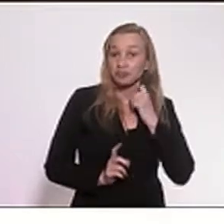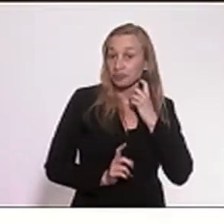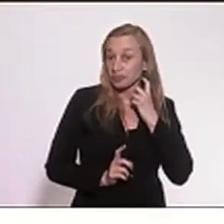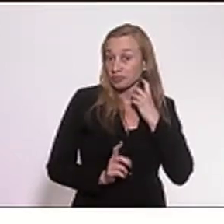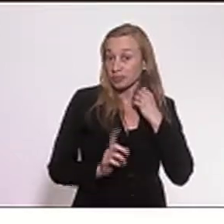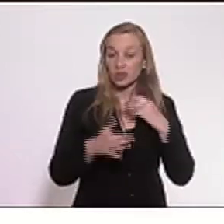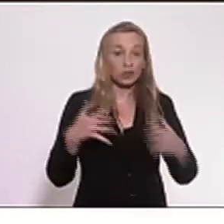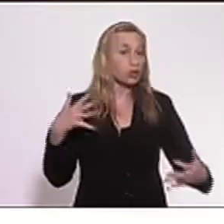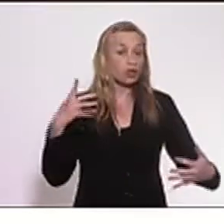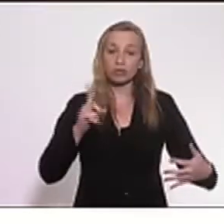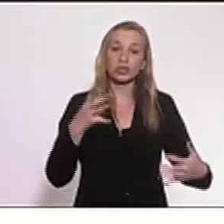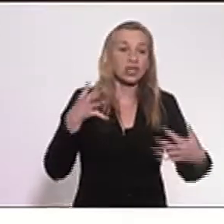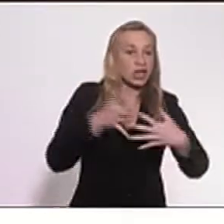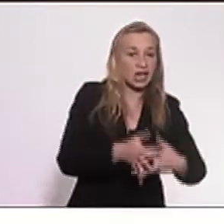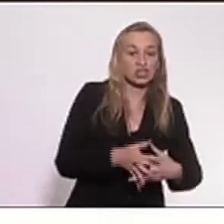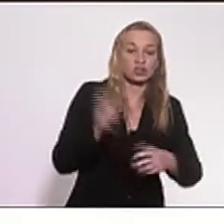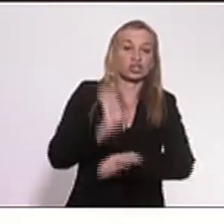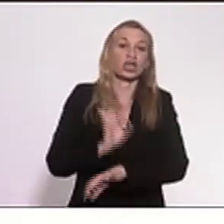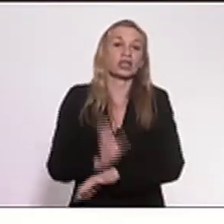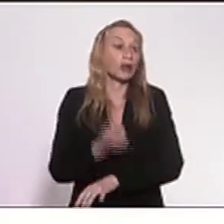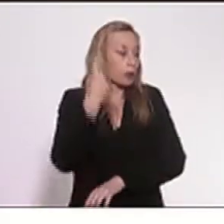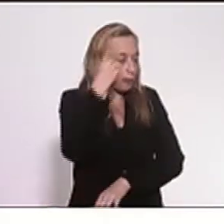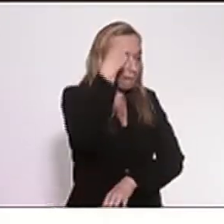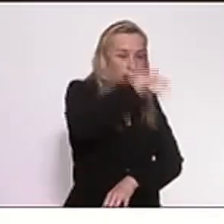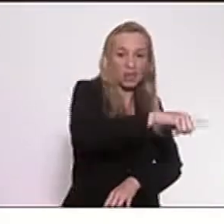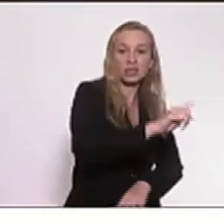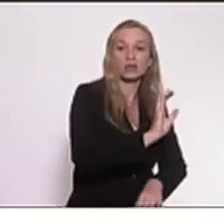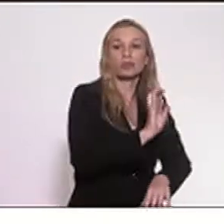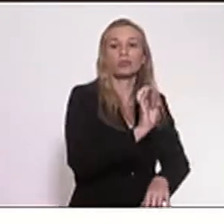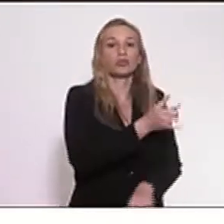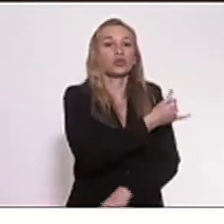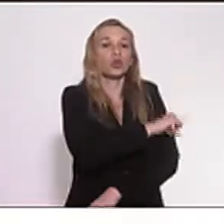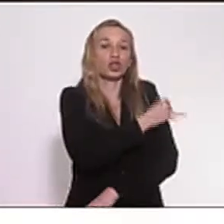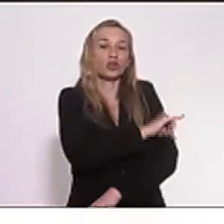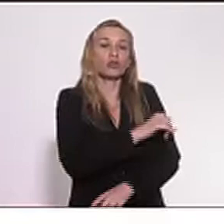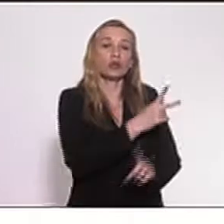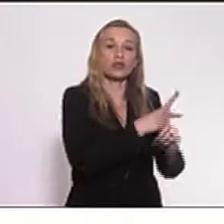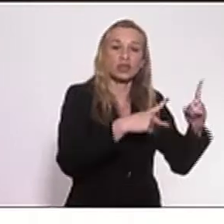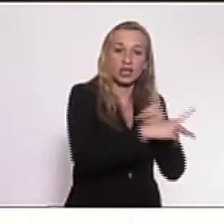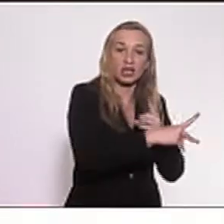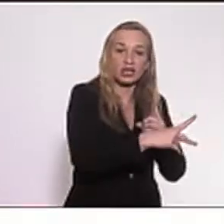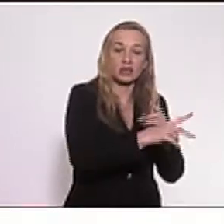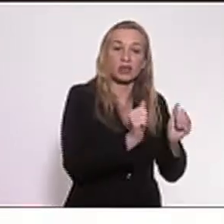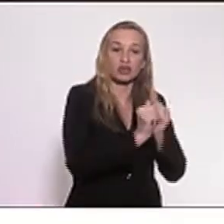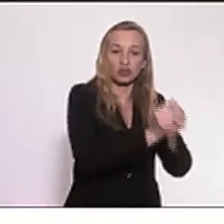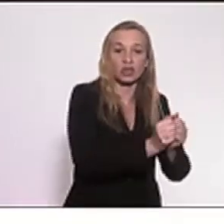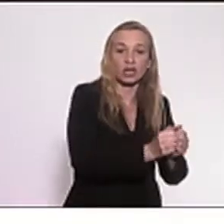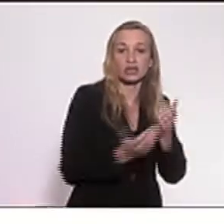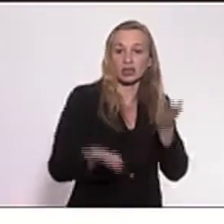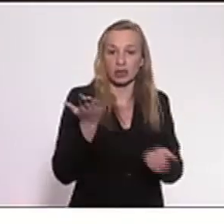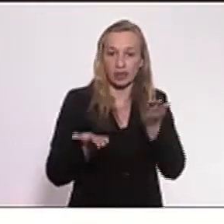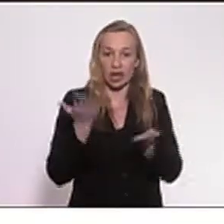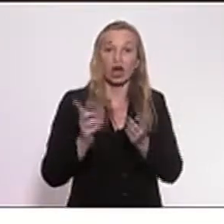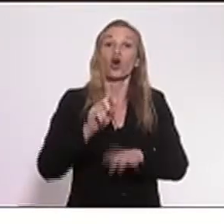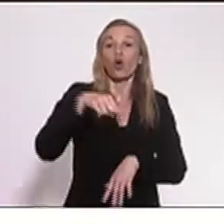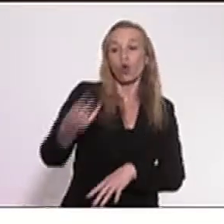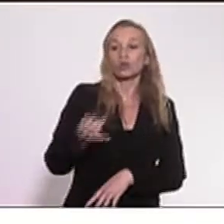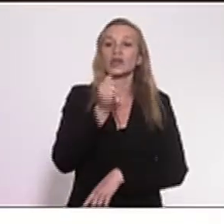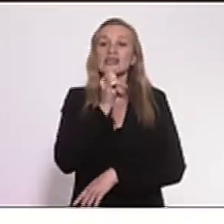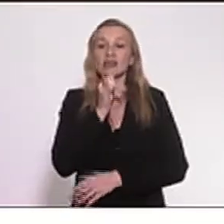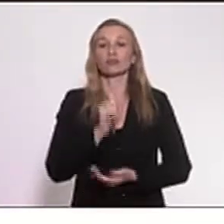Estado, então manda para o Rio Previdência para ajudar a fazer um caixa para o Rio Previdência para ele se equilibrar. Outro